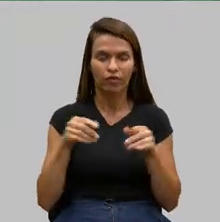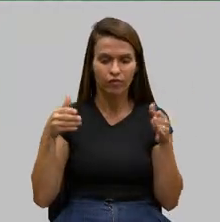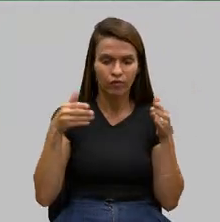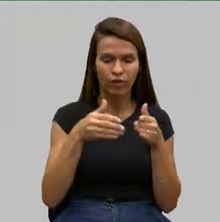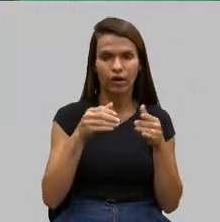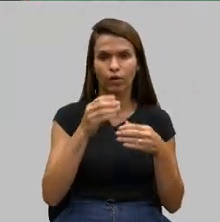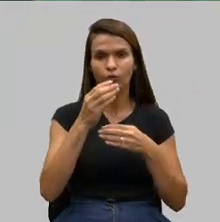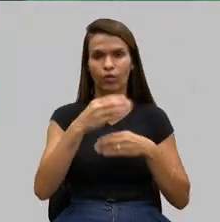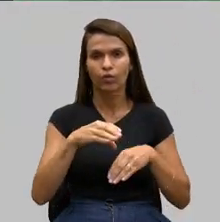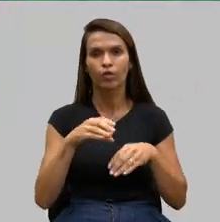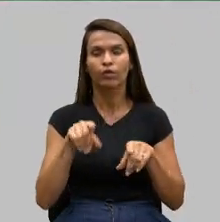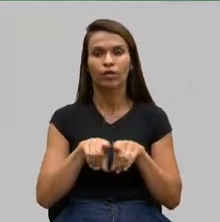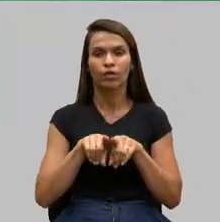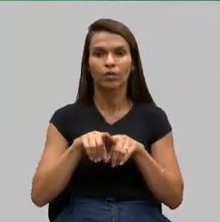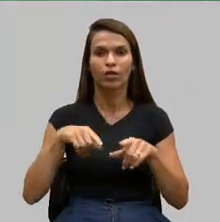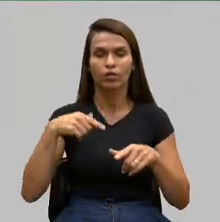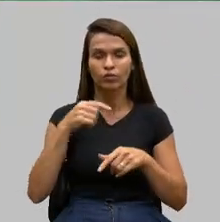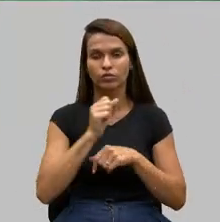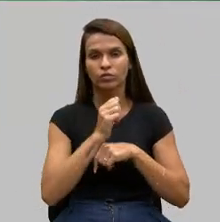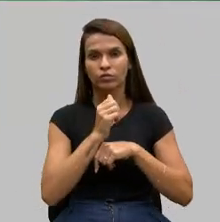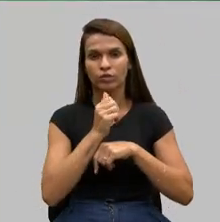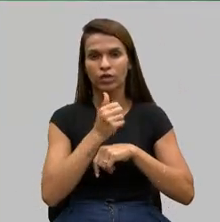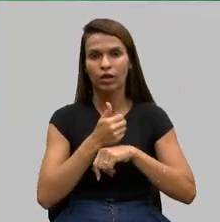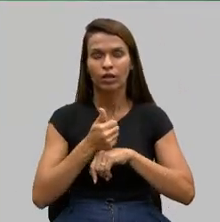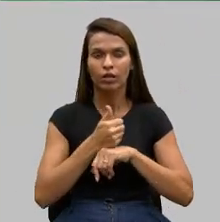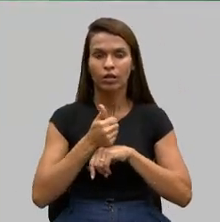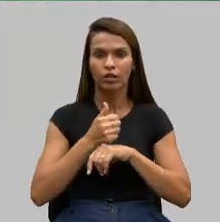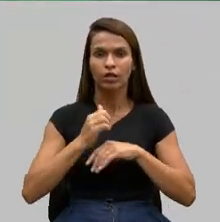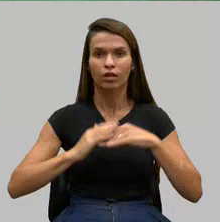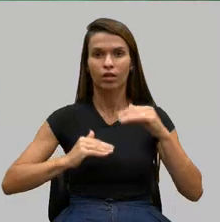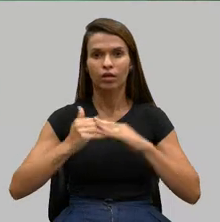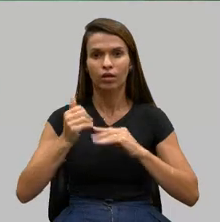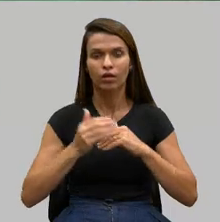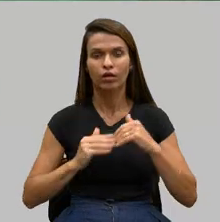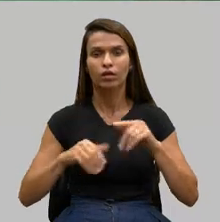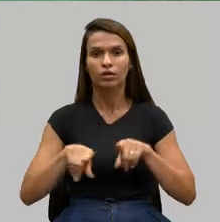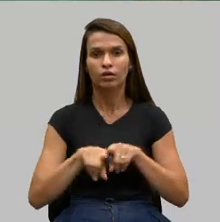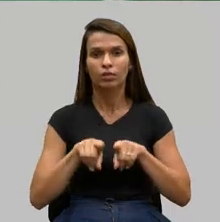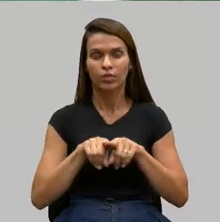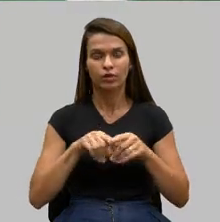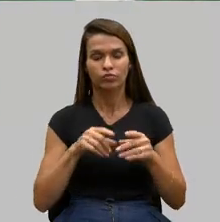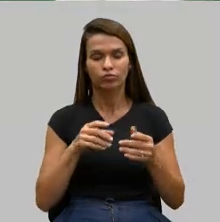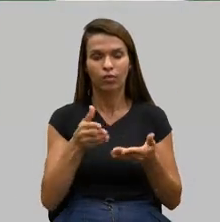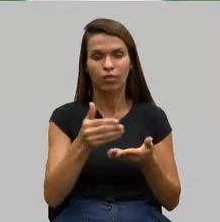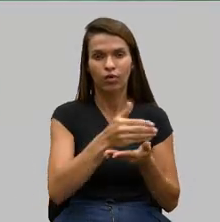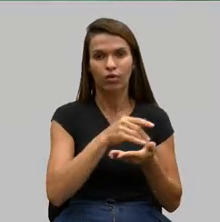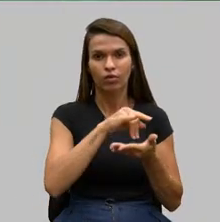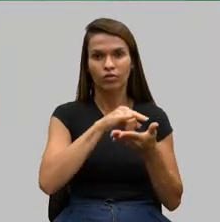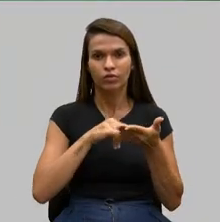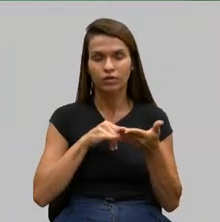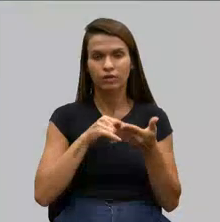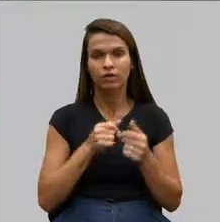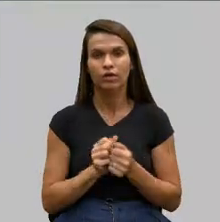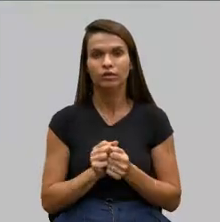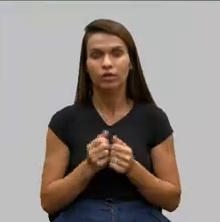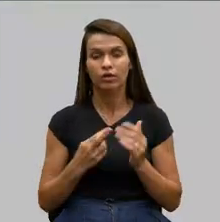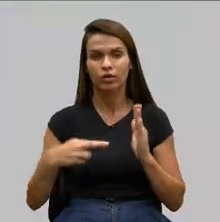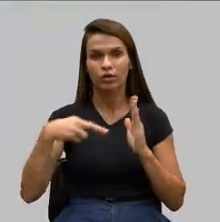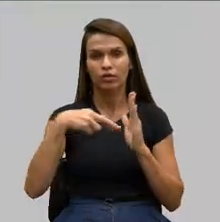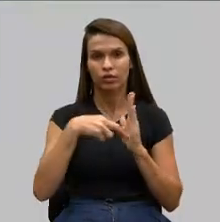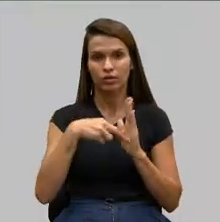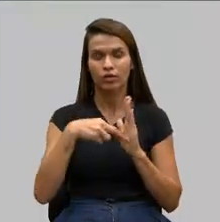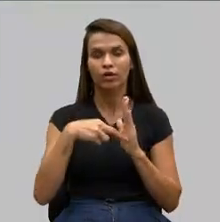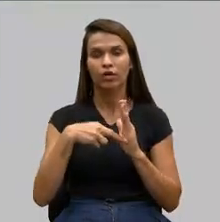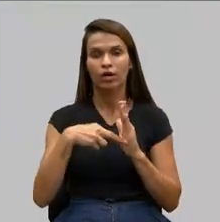dos Servidores estaduais e demais esclarecimentos sobre adesão regime recuperação fiscal em votação requerimento senhores deputados com apra